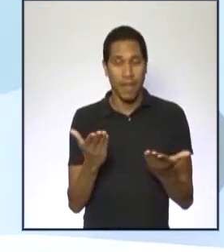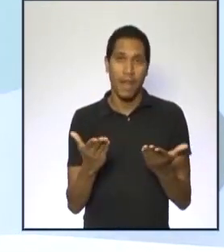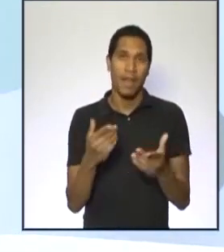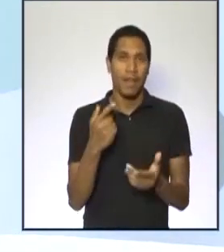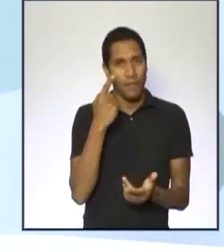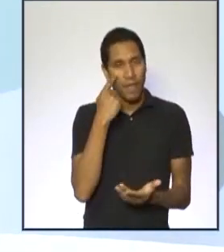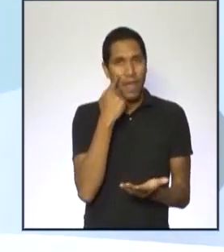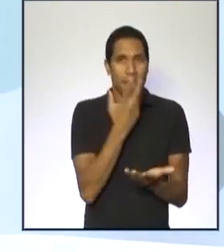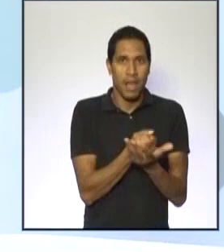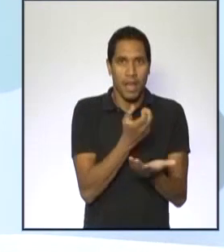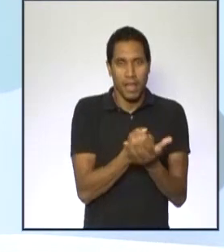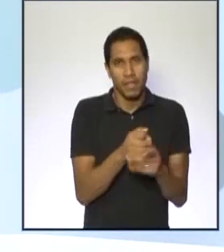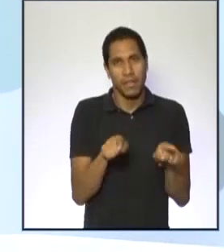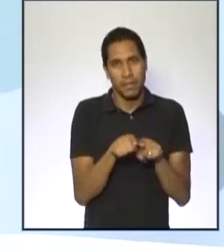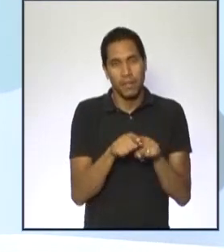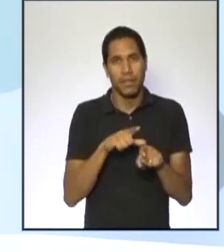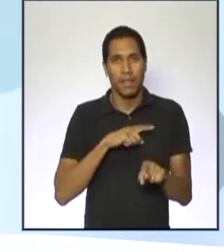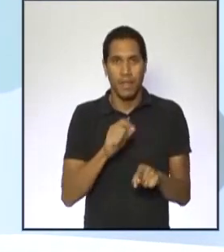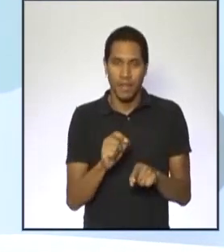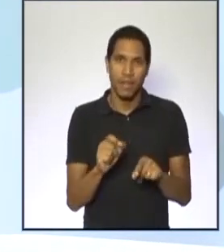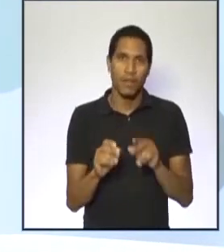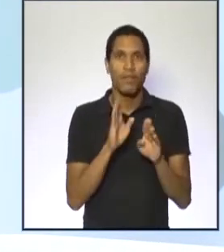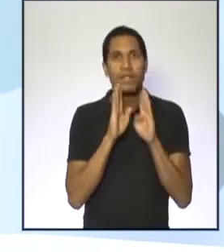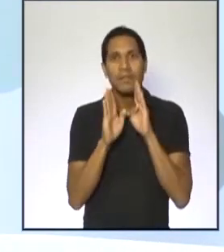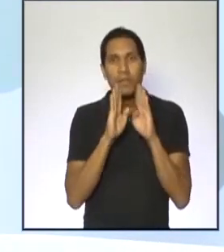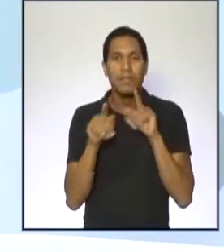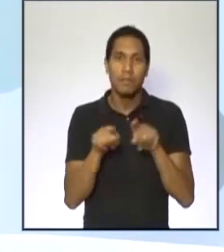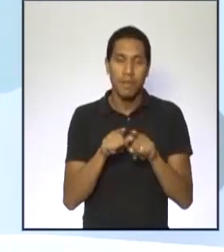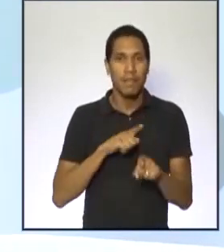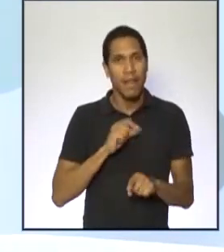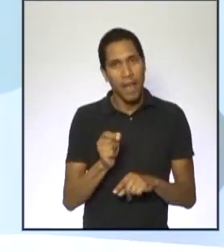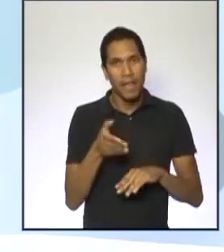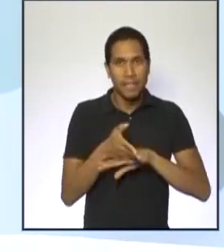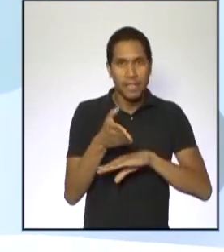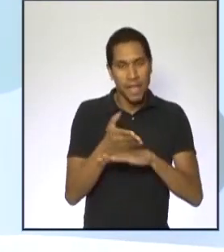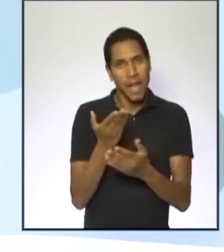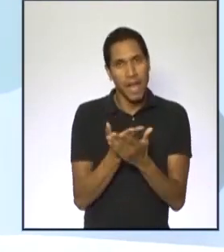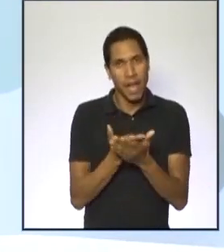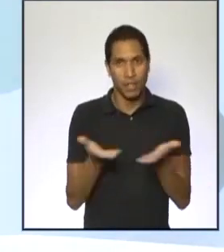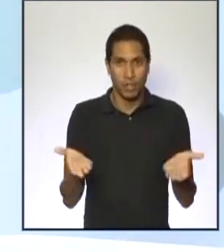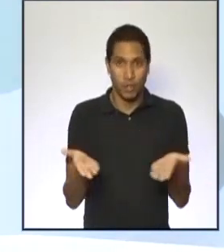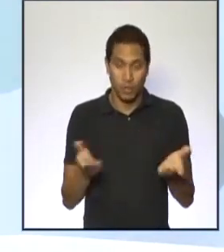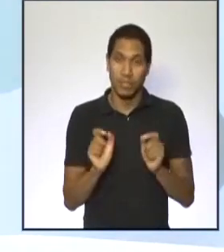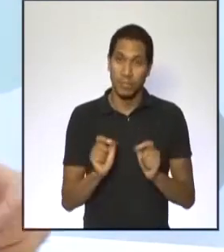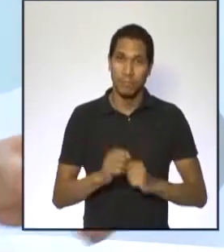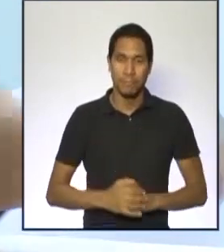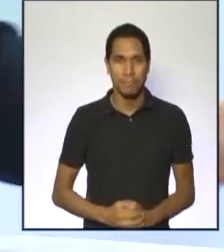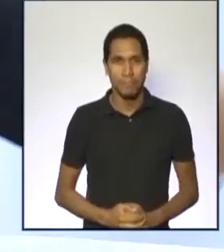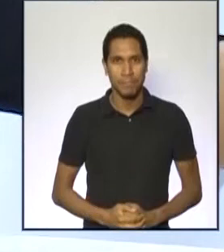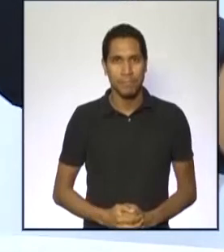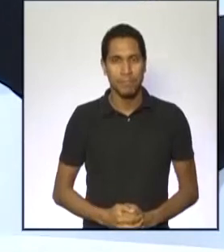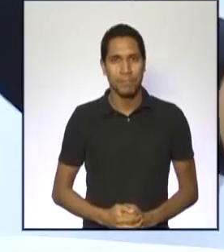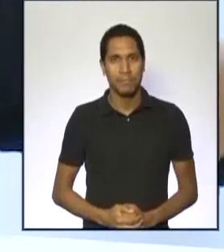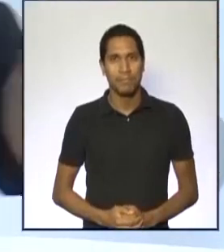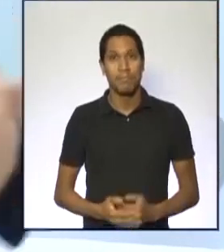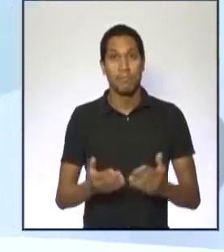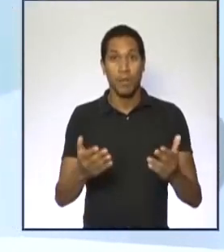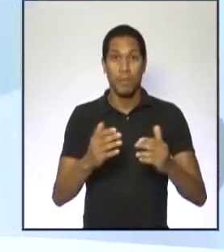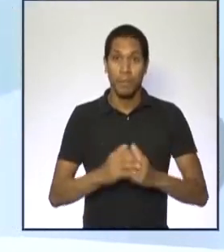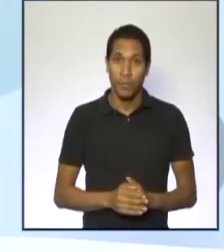acessar o Centro de Mídias na página do Facebook e ter acesso à nossa aula de hoje. E vamos começar